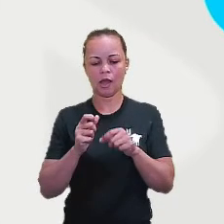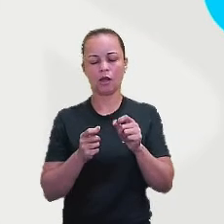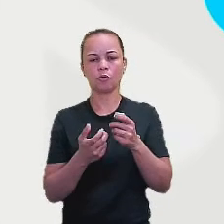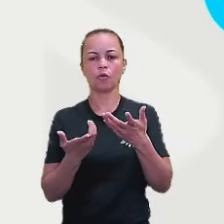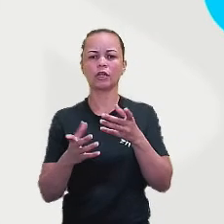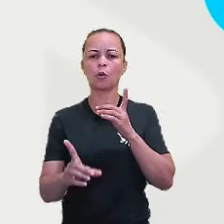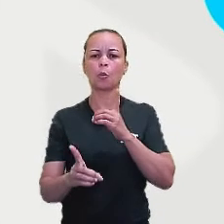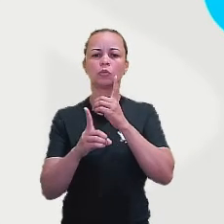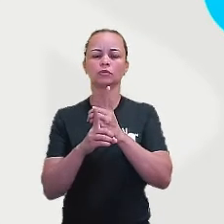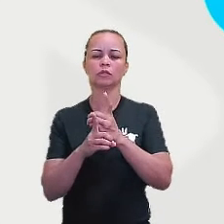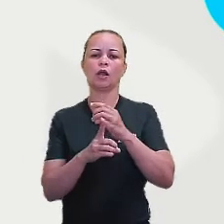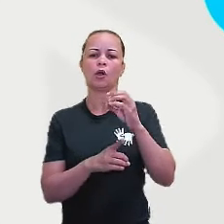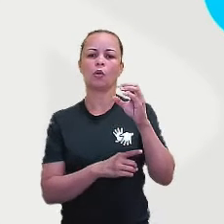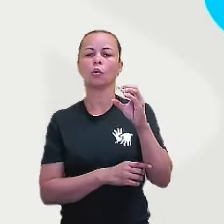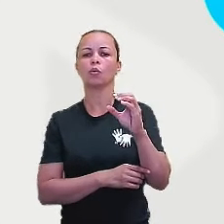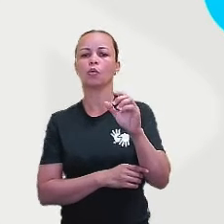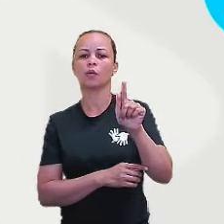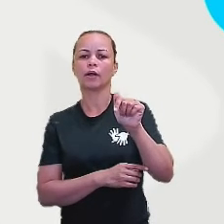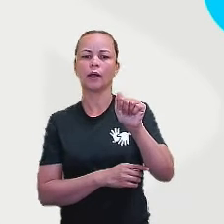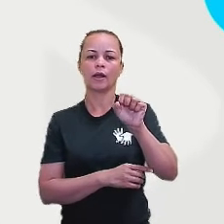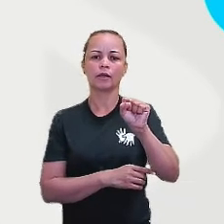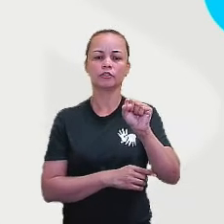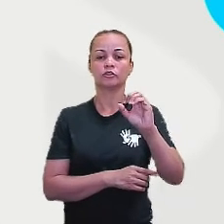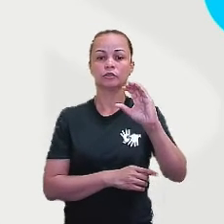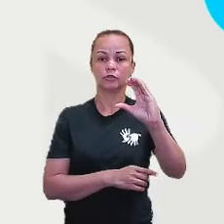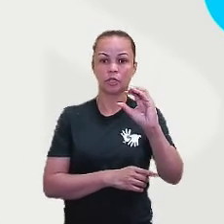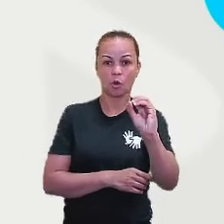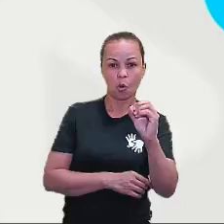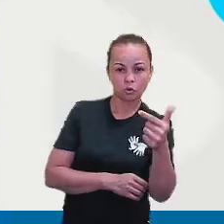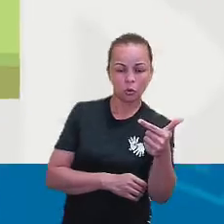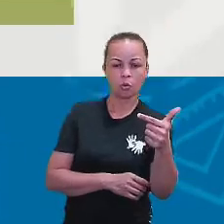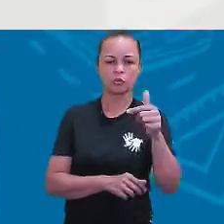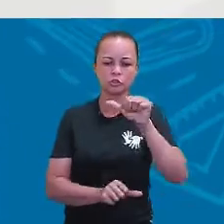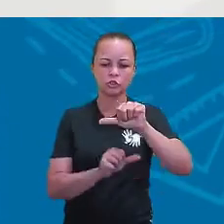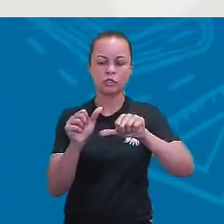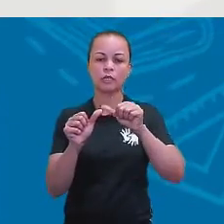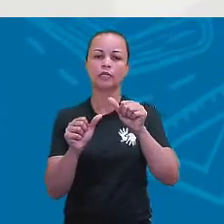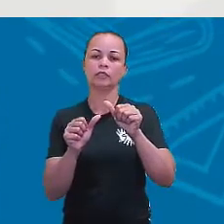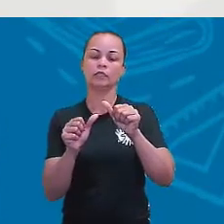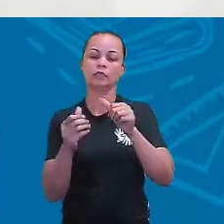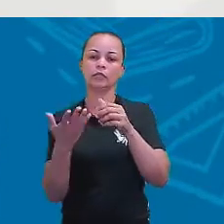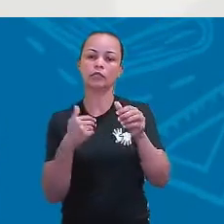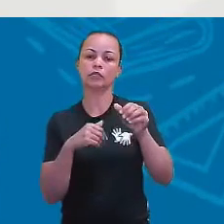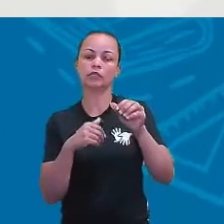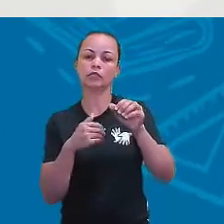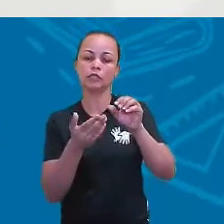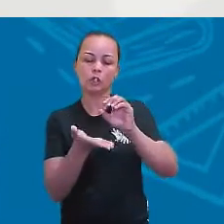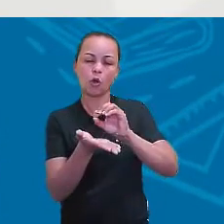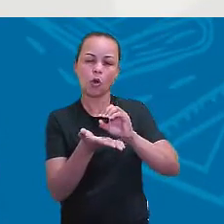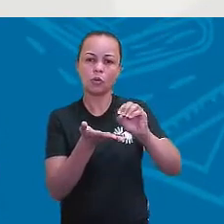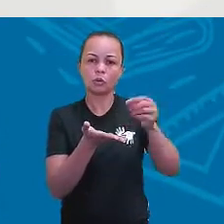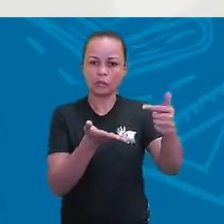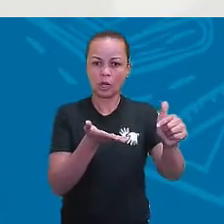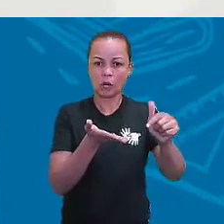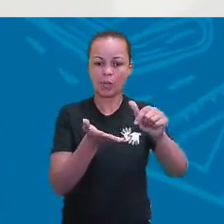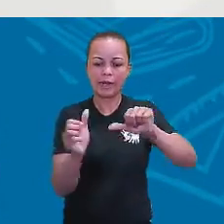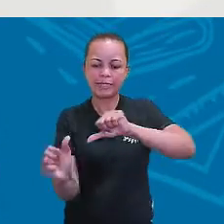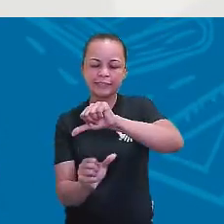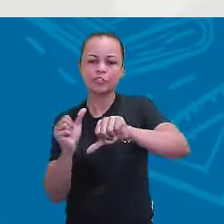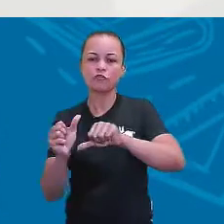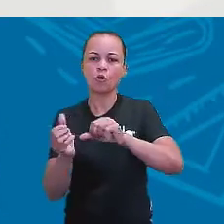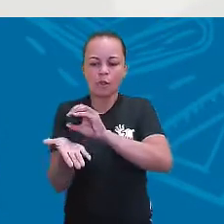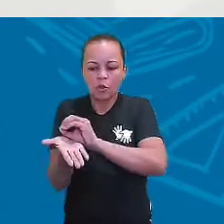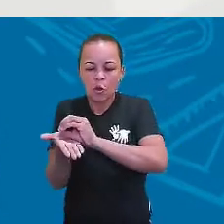gás carbônico, ele vai estar no estado inorgânico e vai se transformar em um estado orgânico. Como? Através do